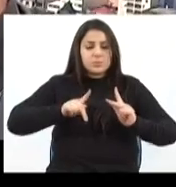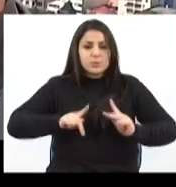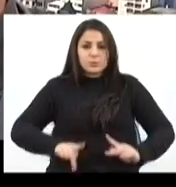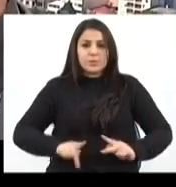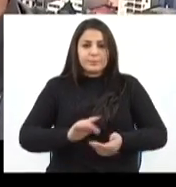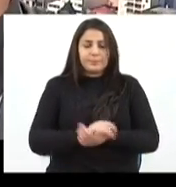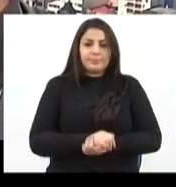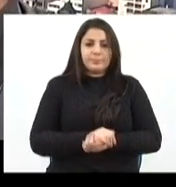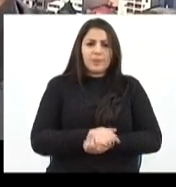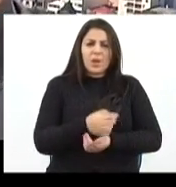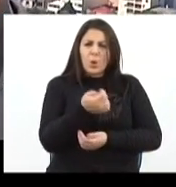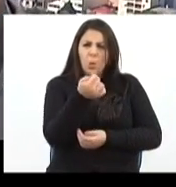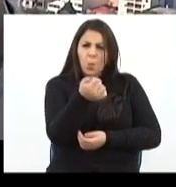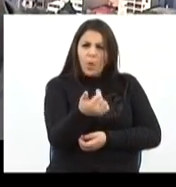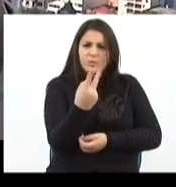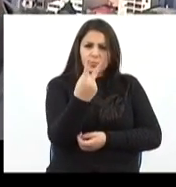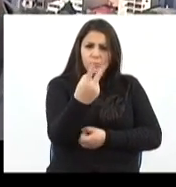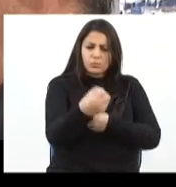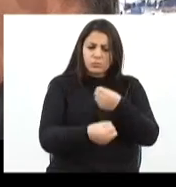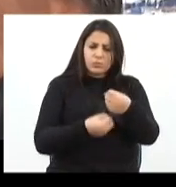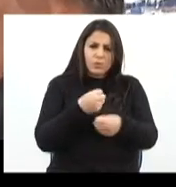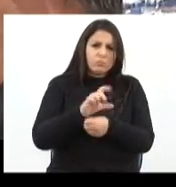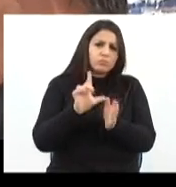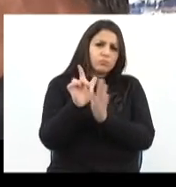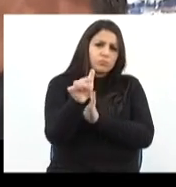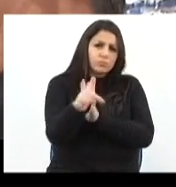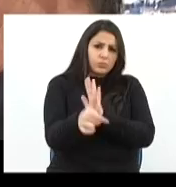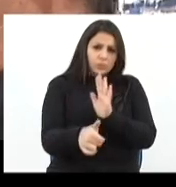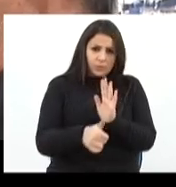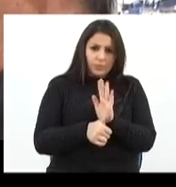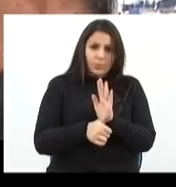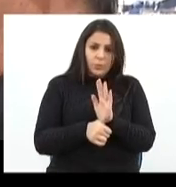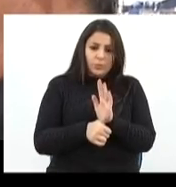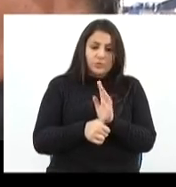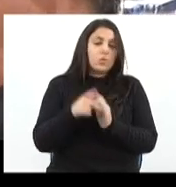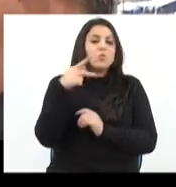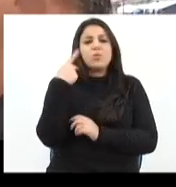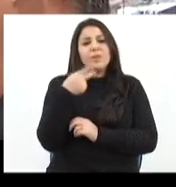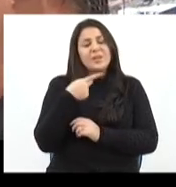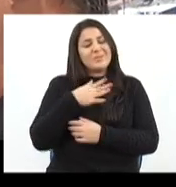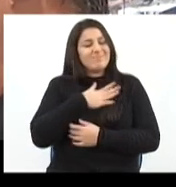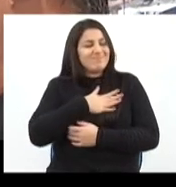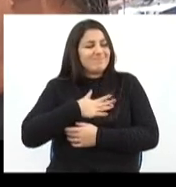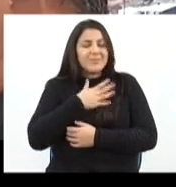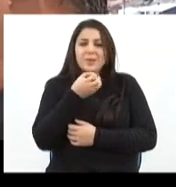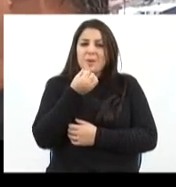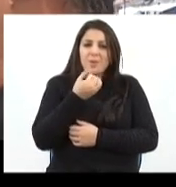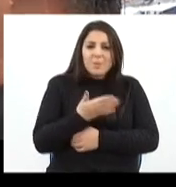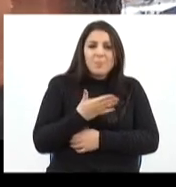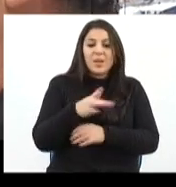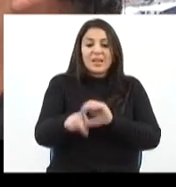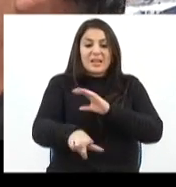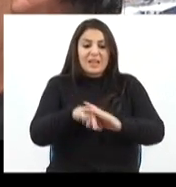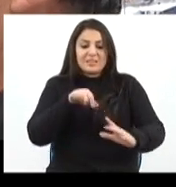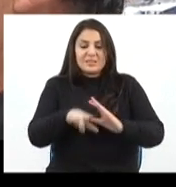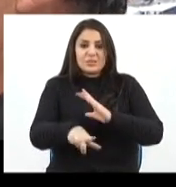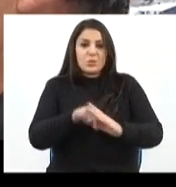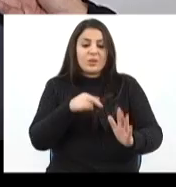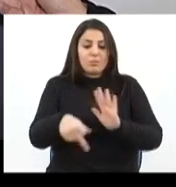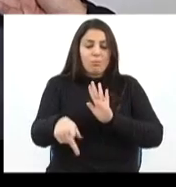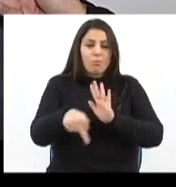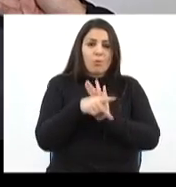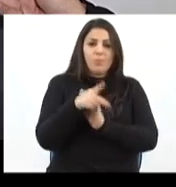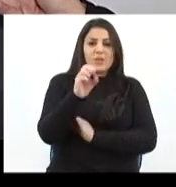pessoas. Passados quase 2 anos, o parlamentar está insatisfeito com as decisões tomadas pelo